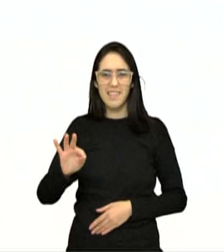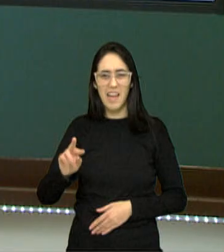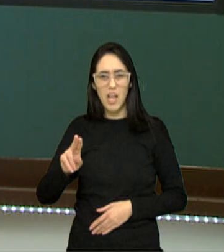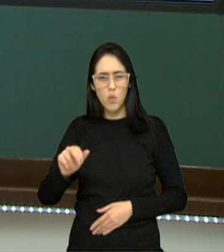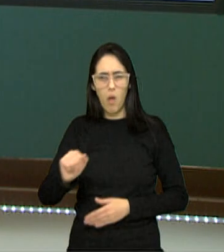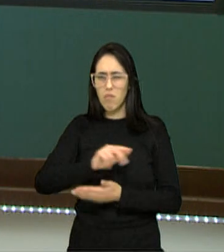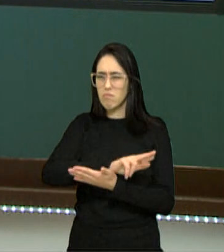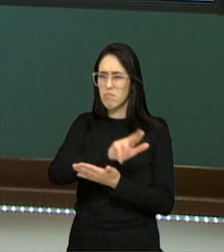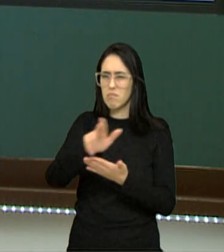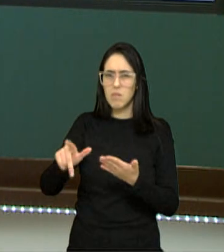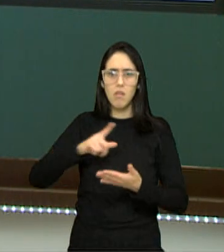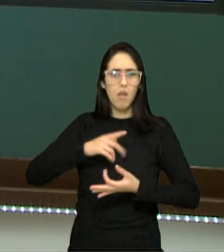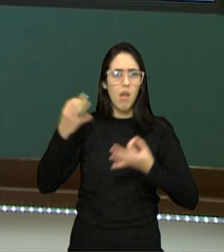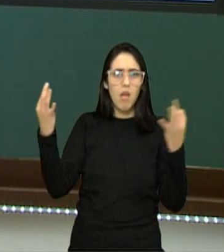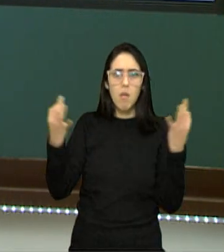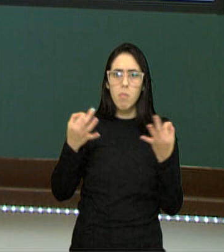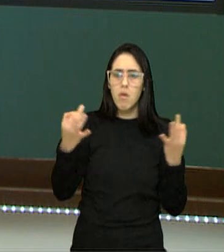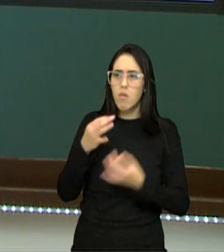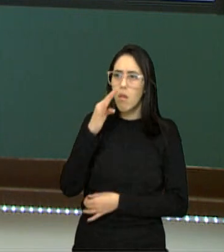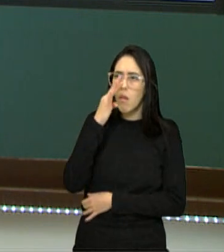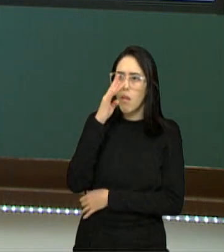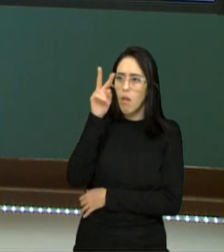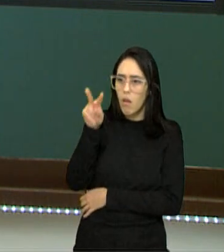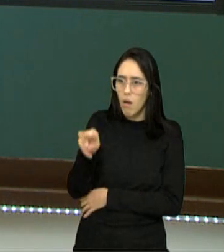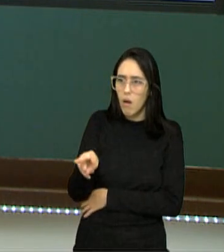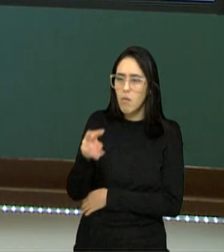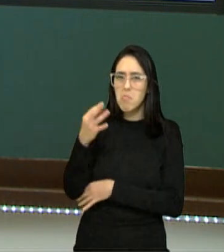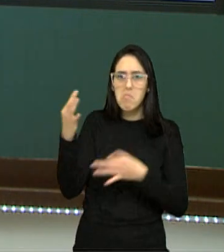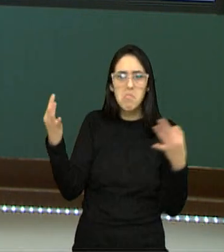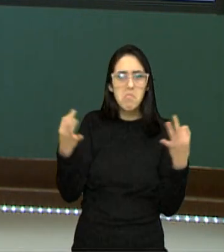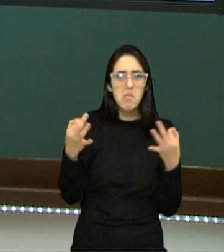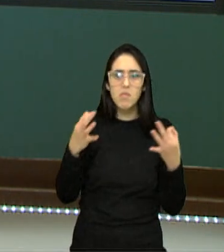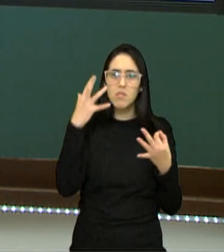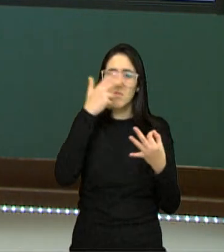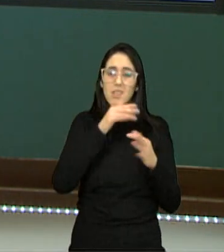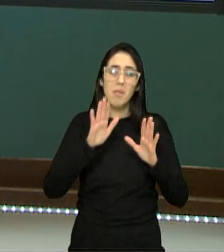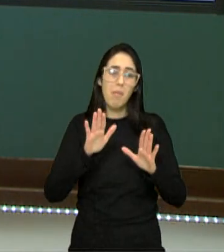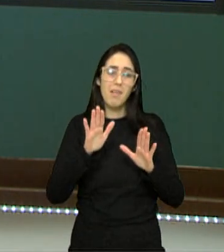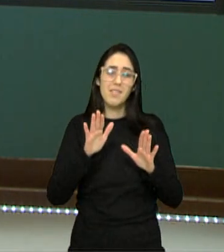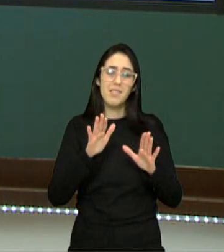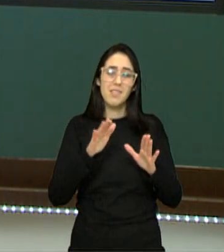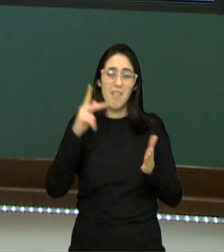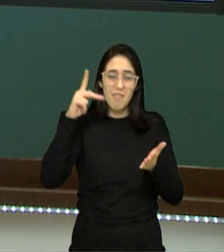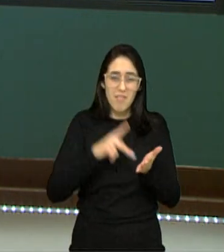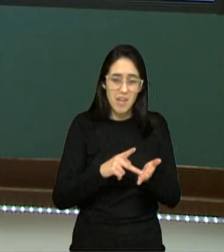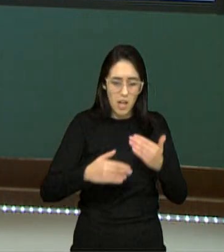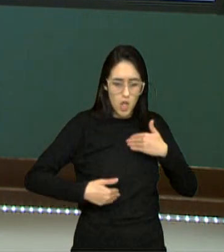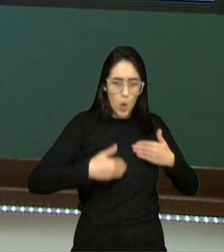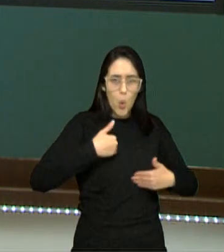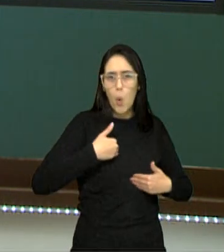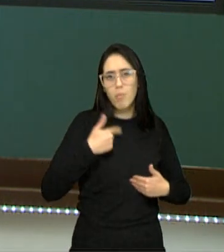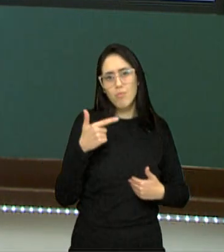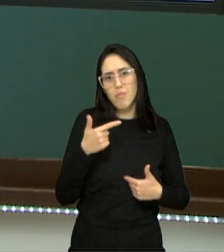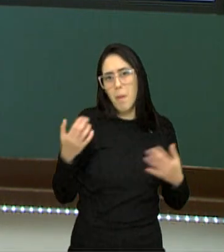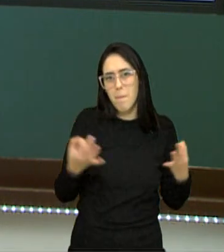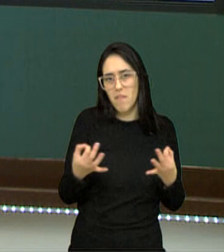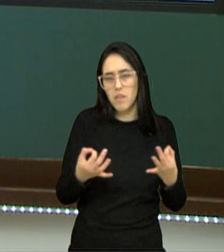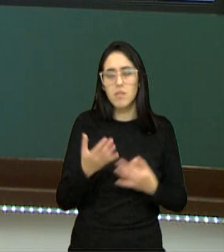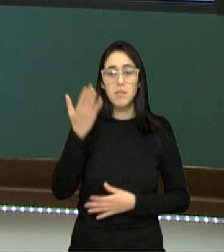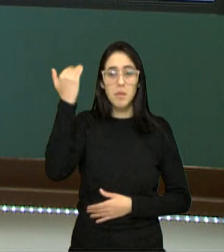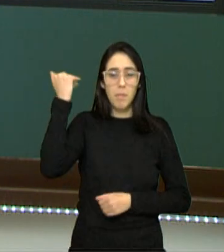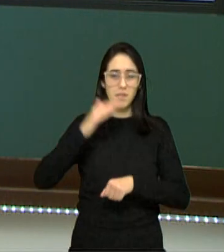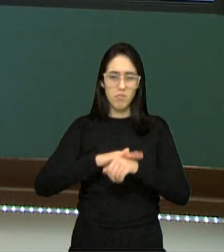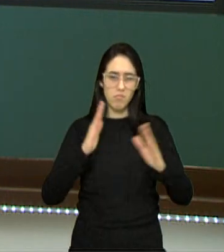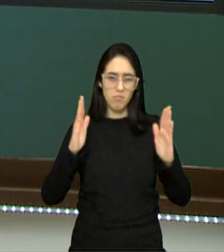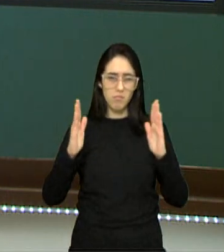uma perfeição quase que inexistente no corpo humano. Houve um período da Grécia Antiga que, se